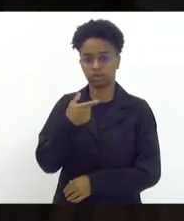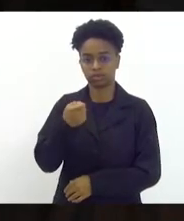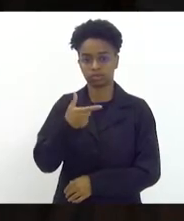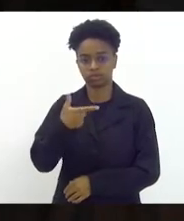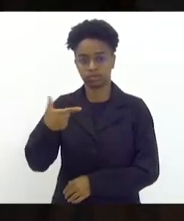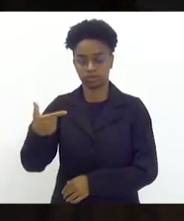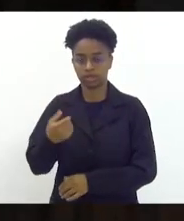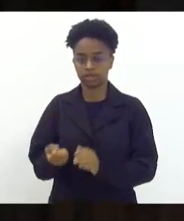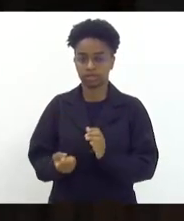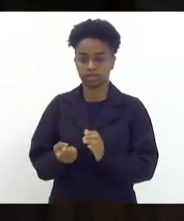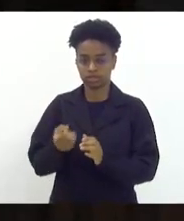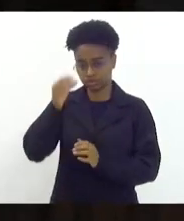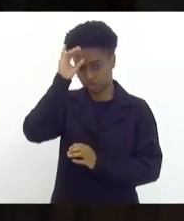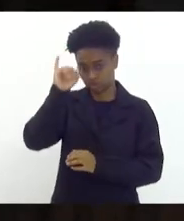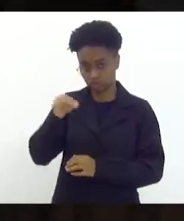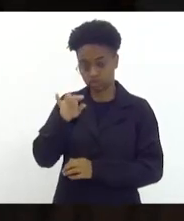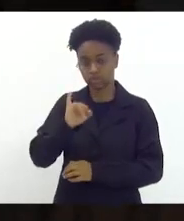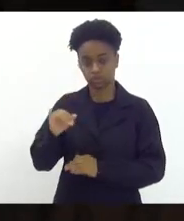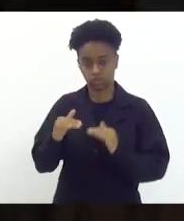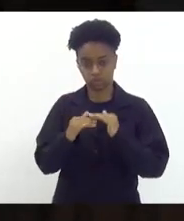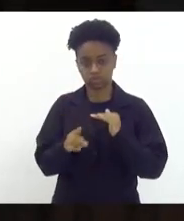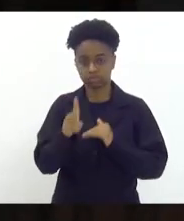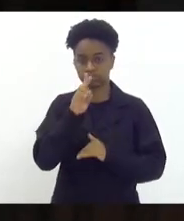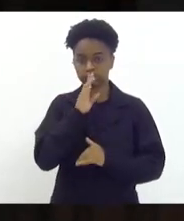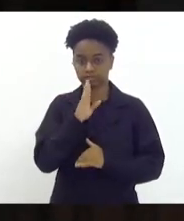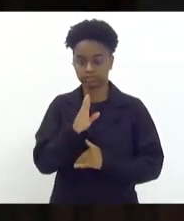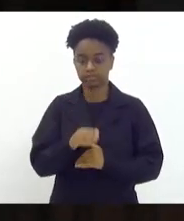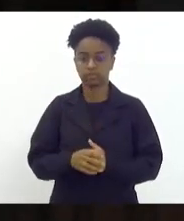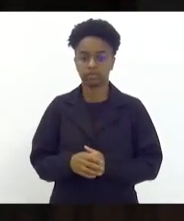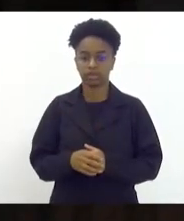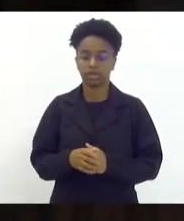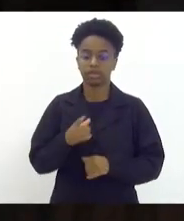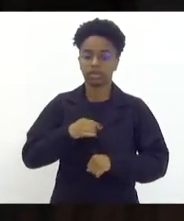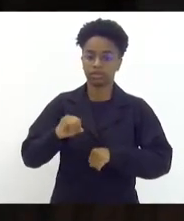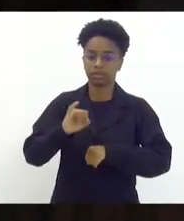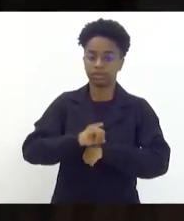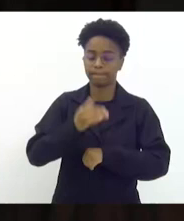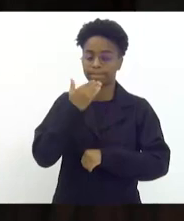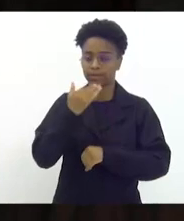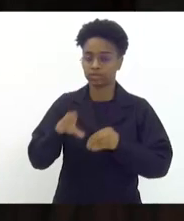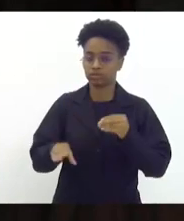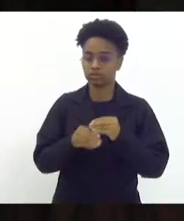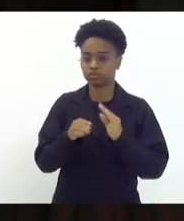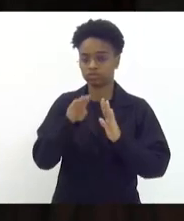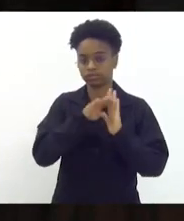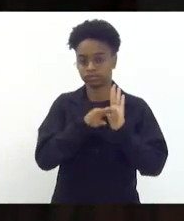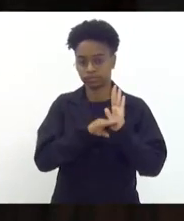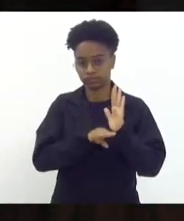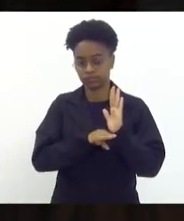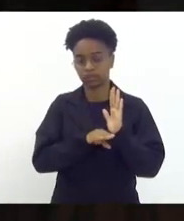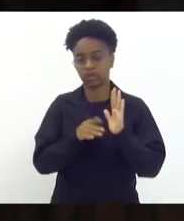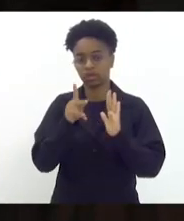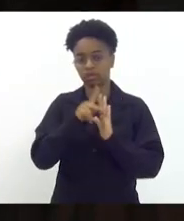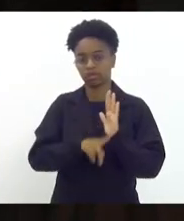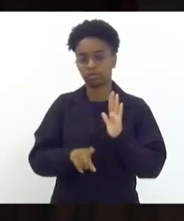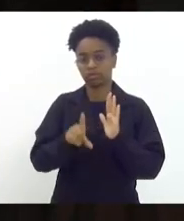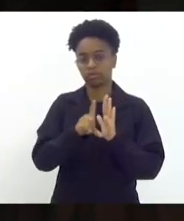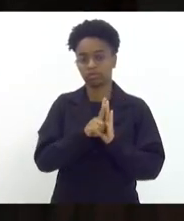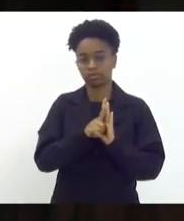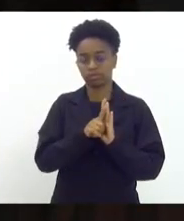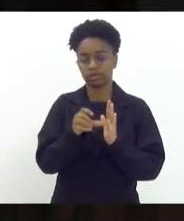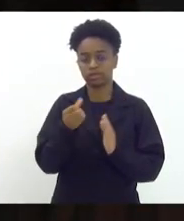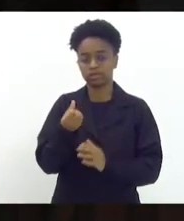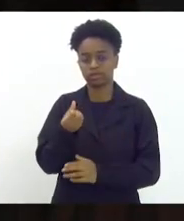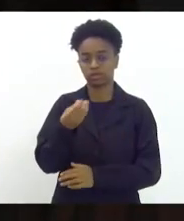deputada tia Ju o senhor disse que a própria mãe como estão aprovada a sobremesa requerimento de inclusão norde do dia do projeto